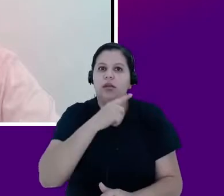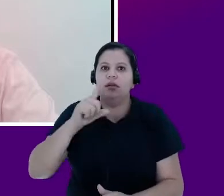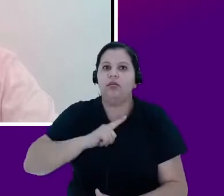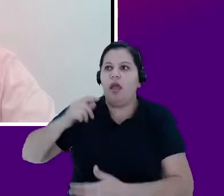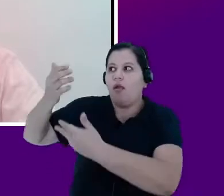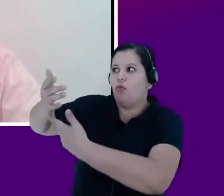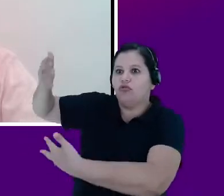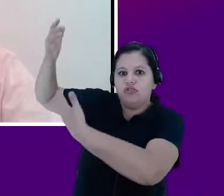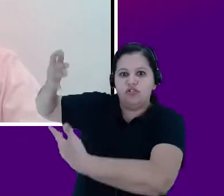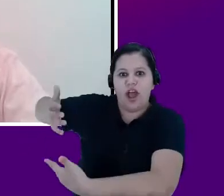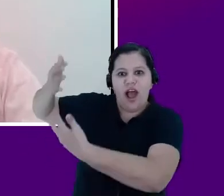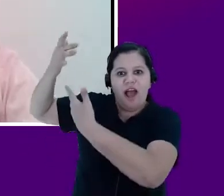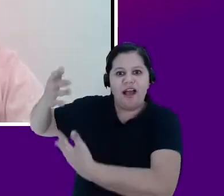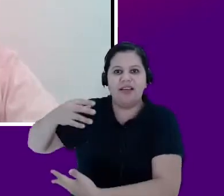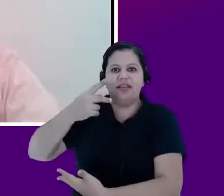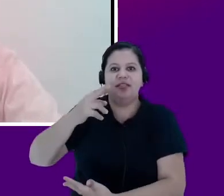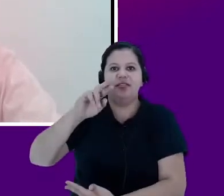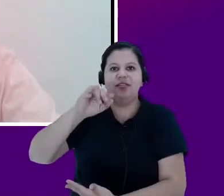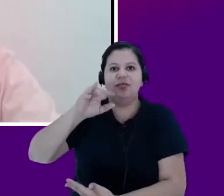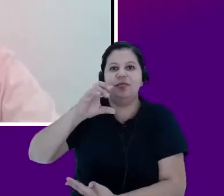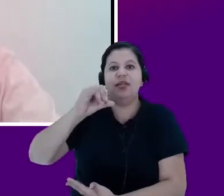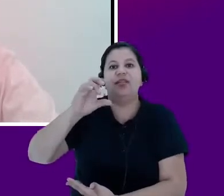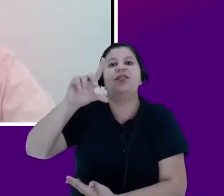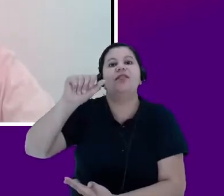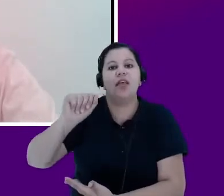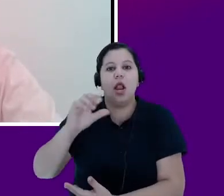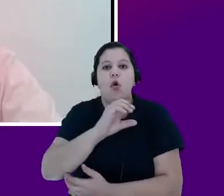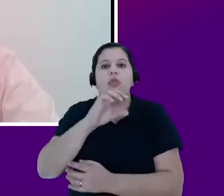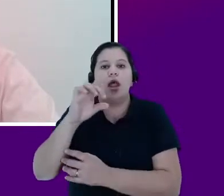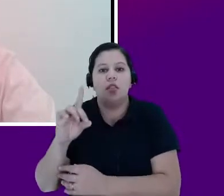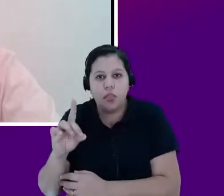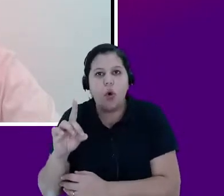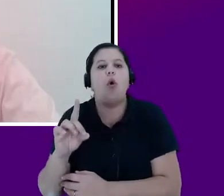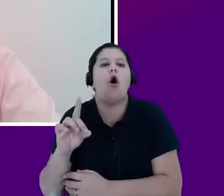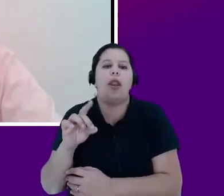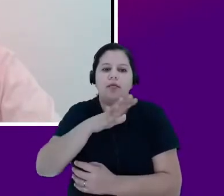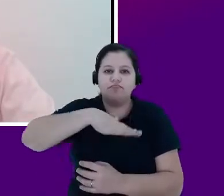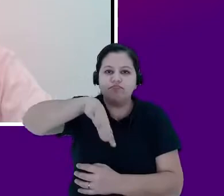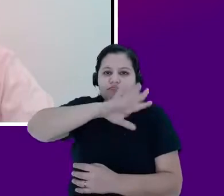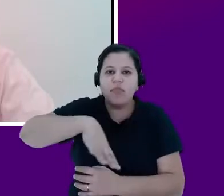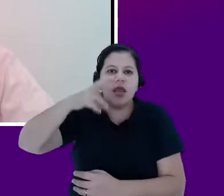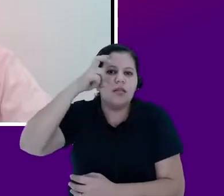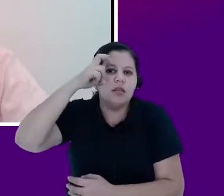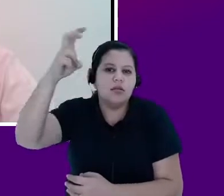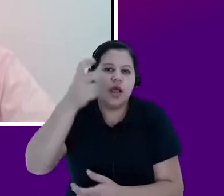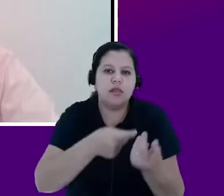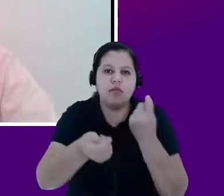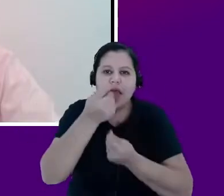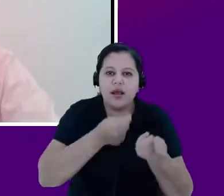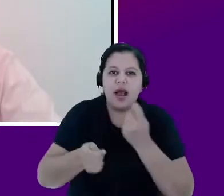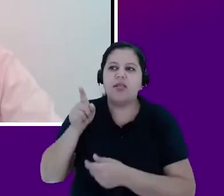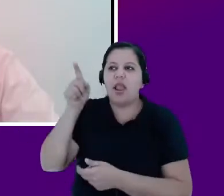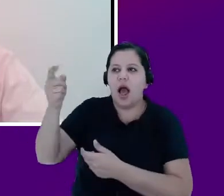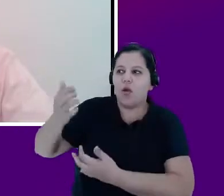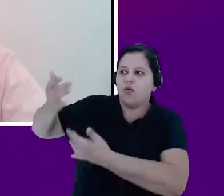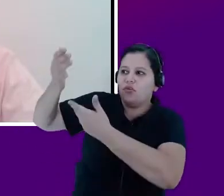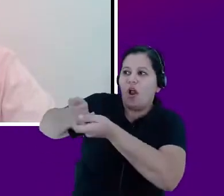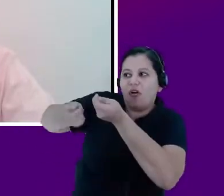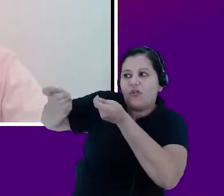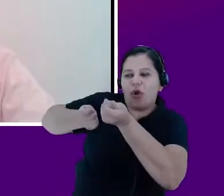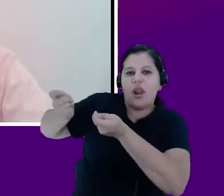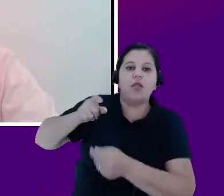temos Priscila Aguiar, a coordenadora da Comissão de Inteligência de Mercado, que está ali administrando o chat. Então, se você tiver alguma